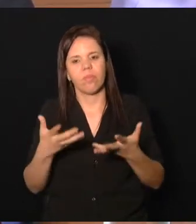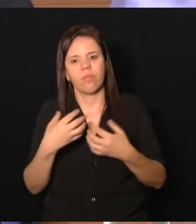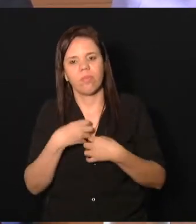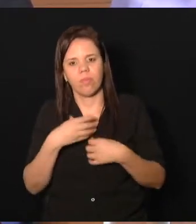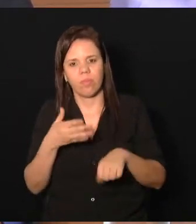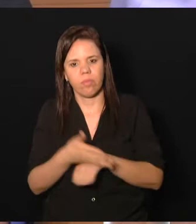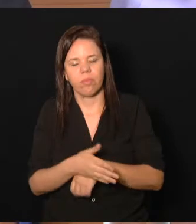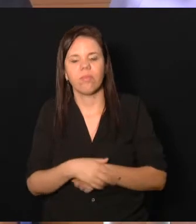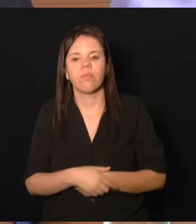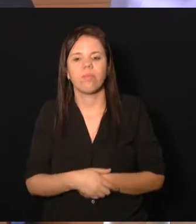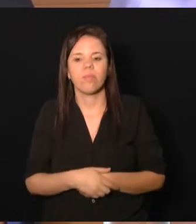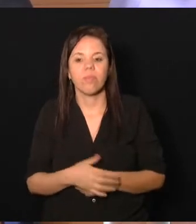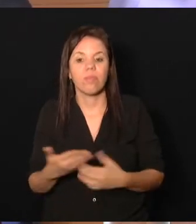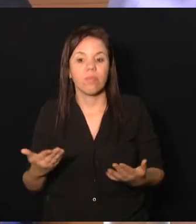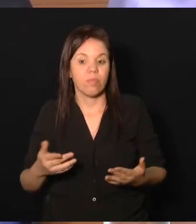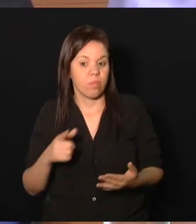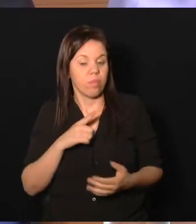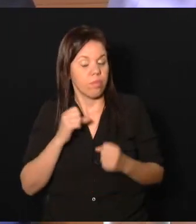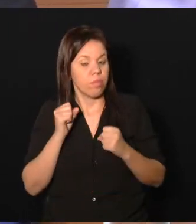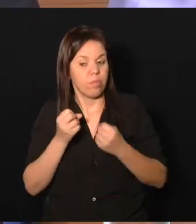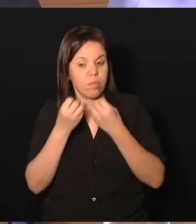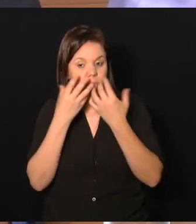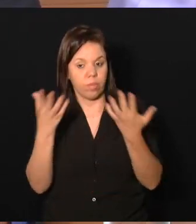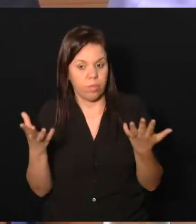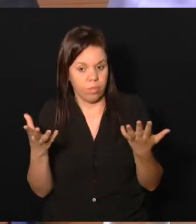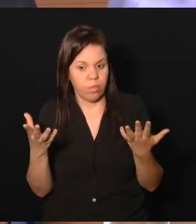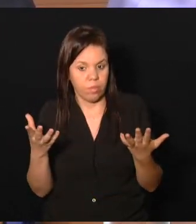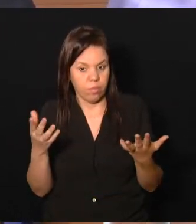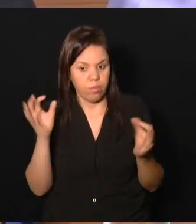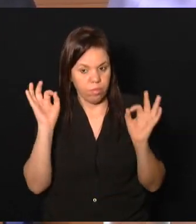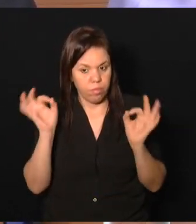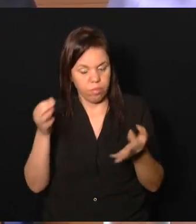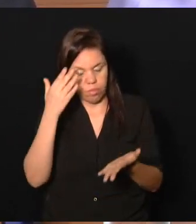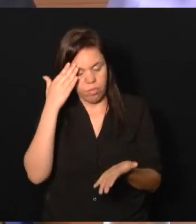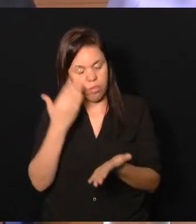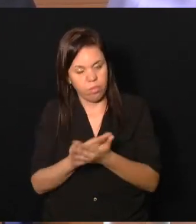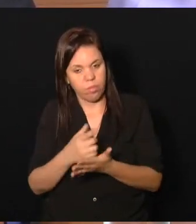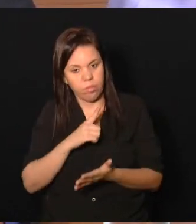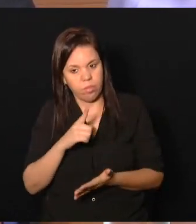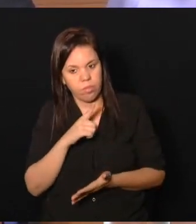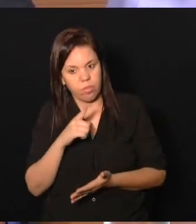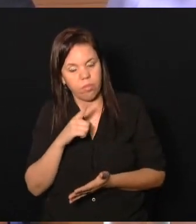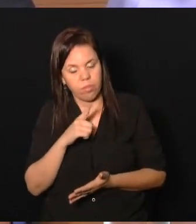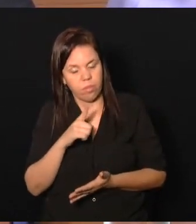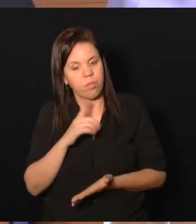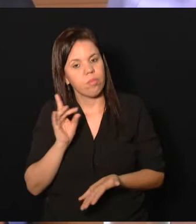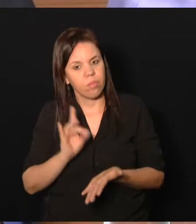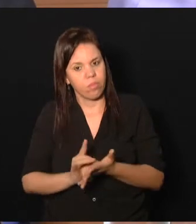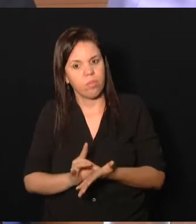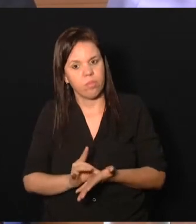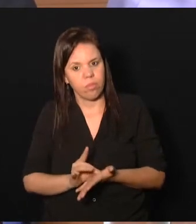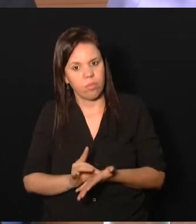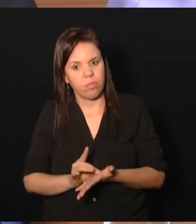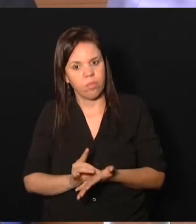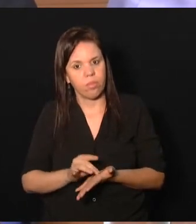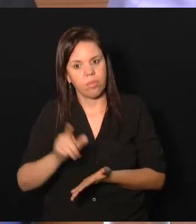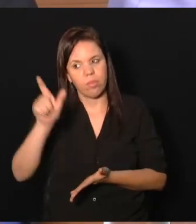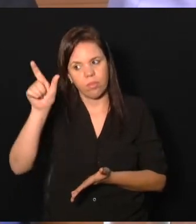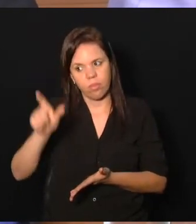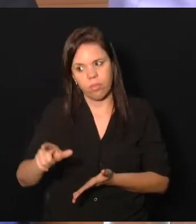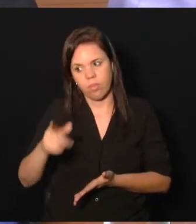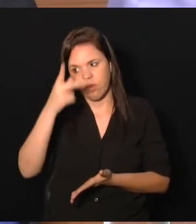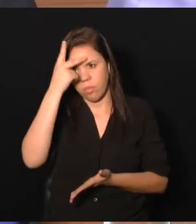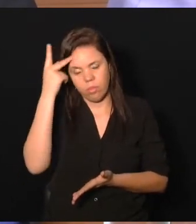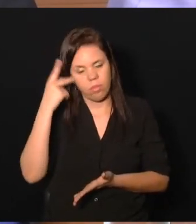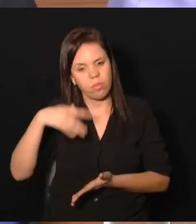entrar. E hoje eu posso dizer, com todas as convicções que eu tenho, que existem homens de